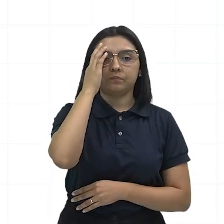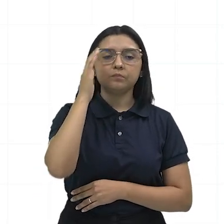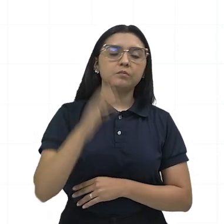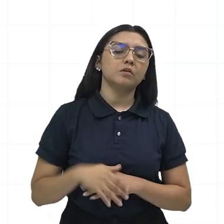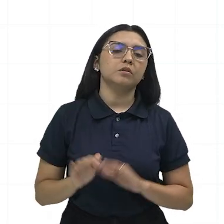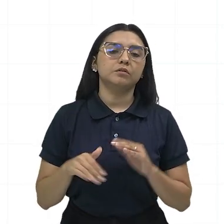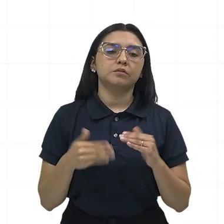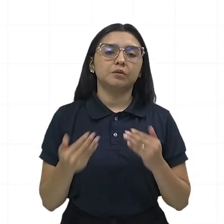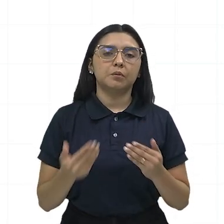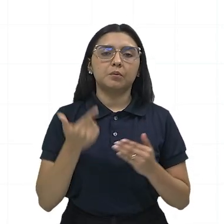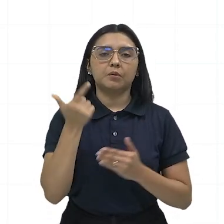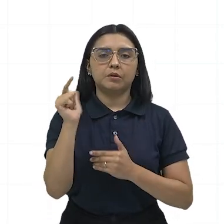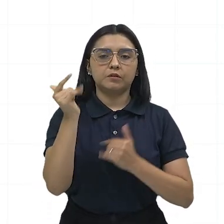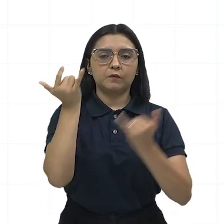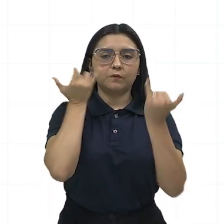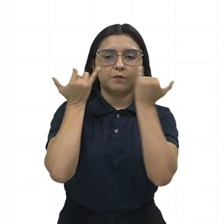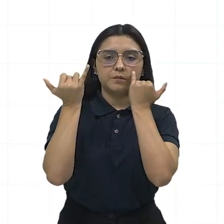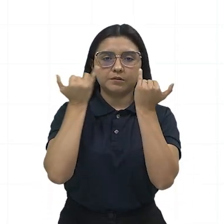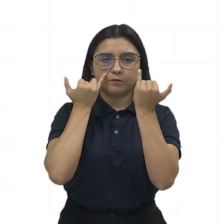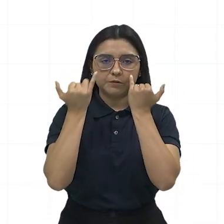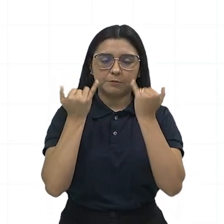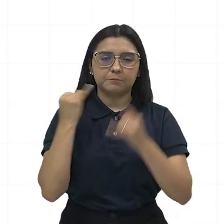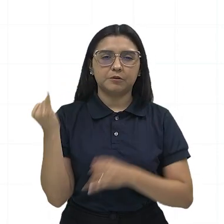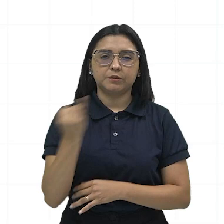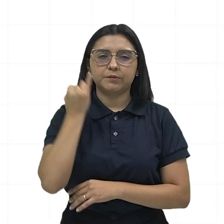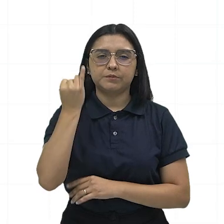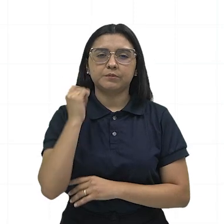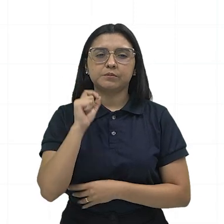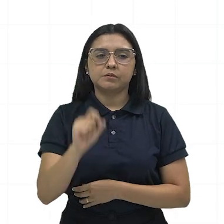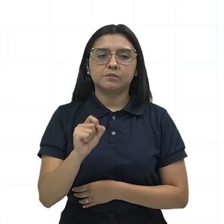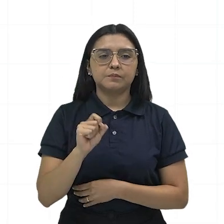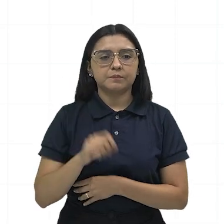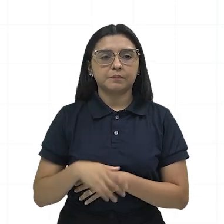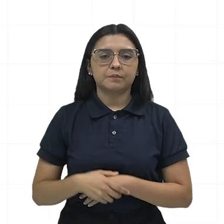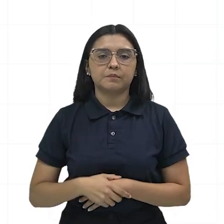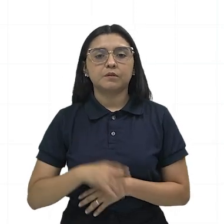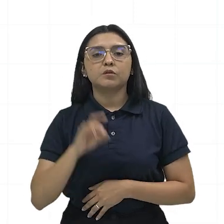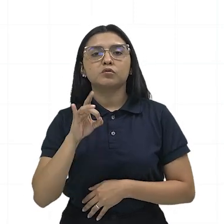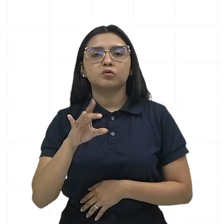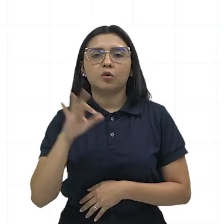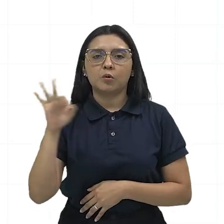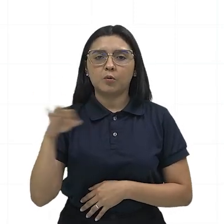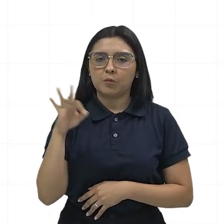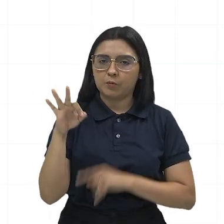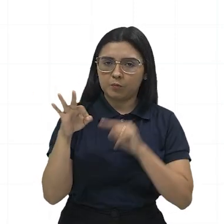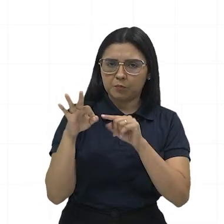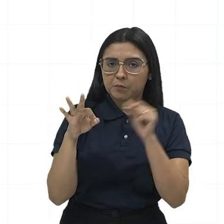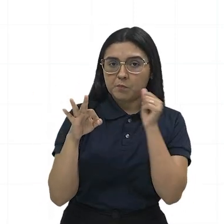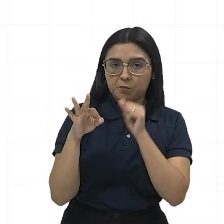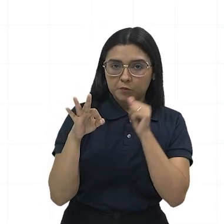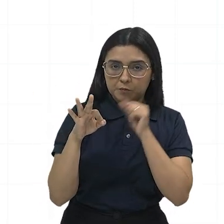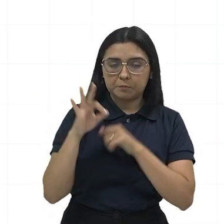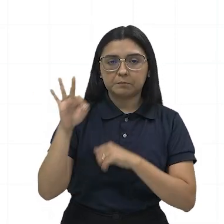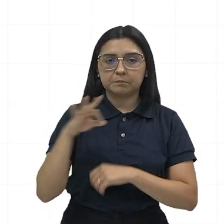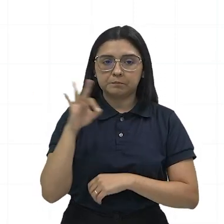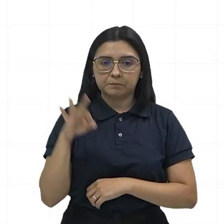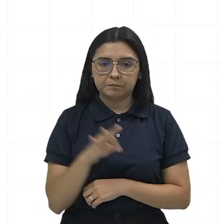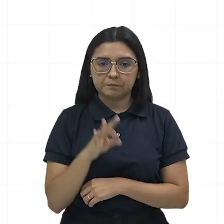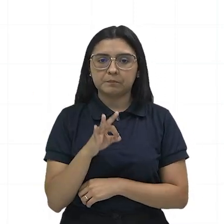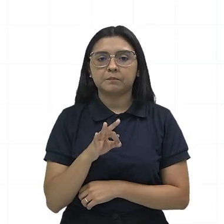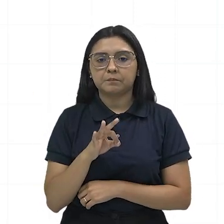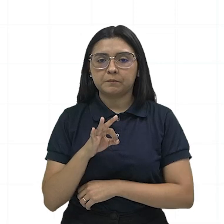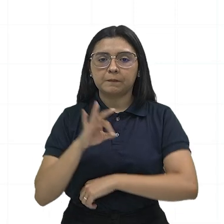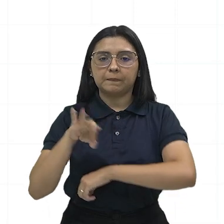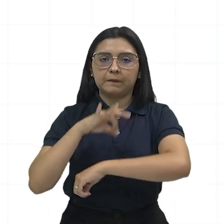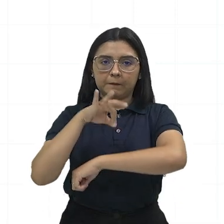né? Outra informação importante é que apenas a fêmea do mosquito Anopheles pica o